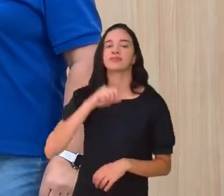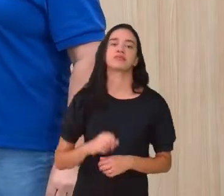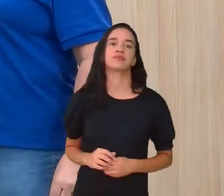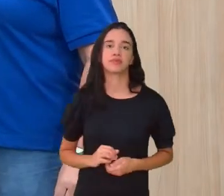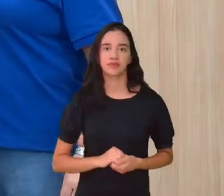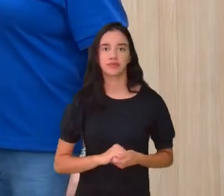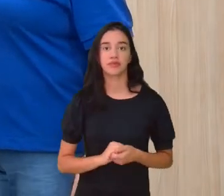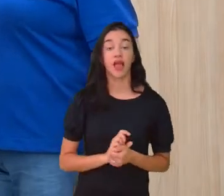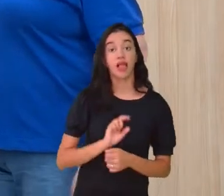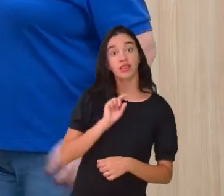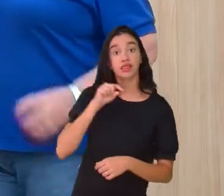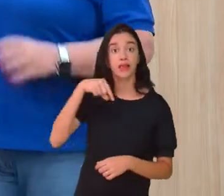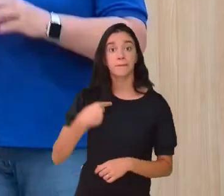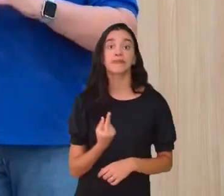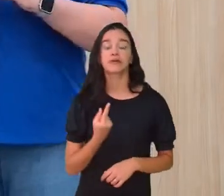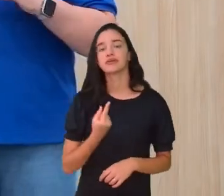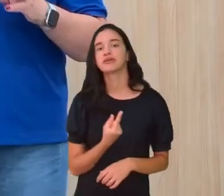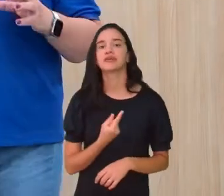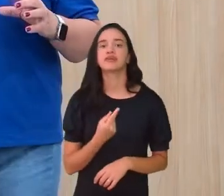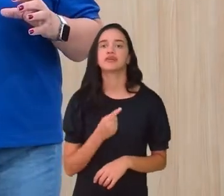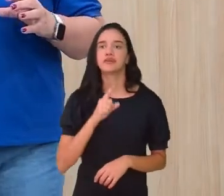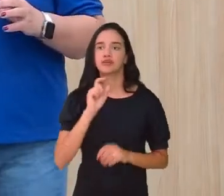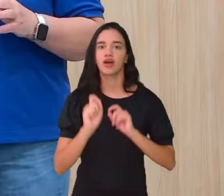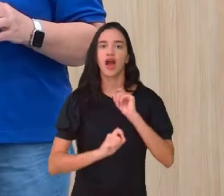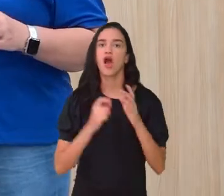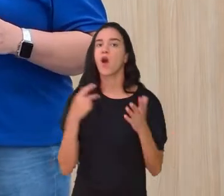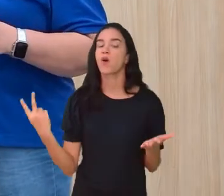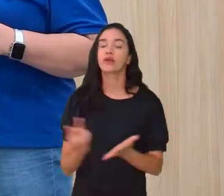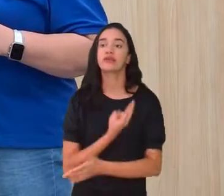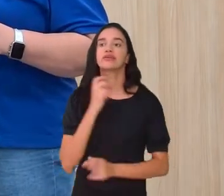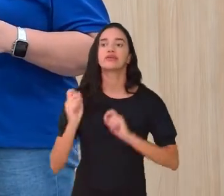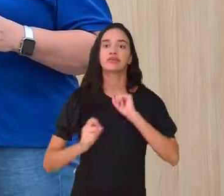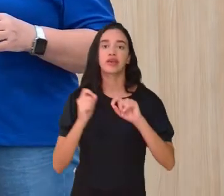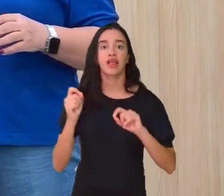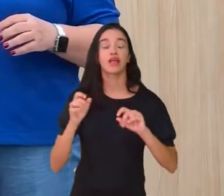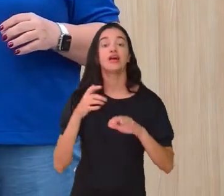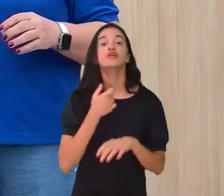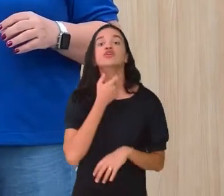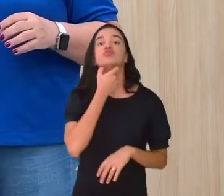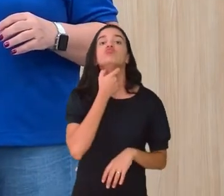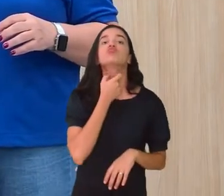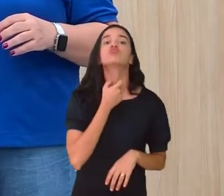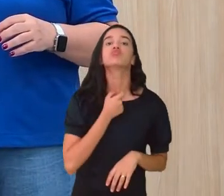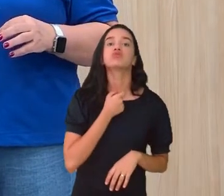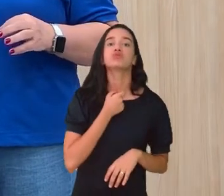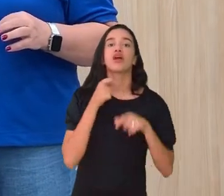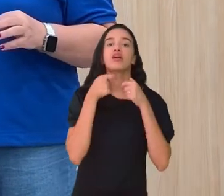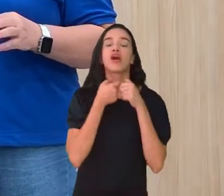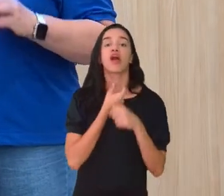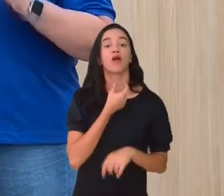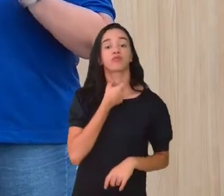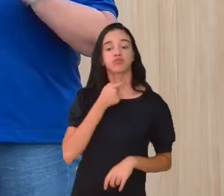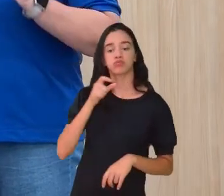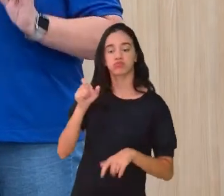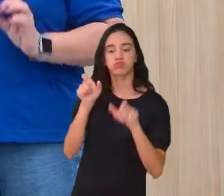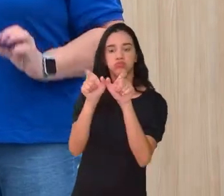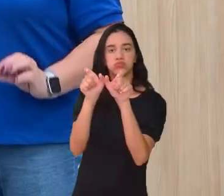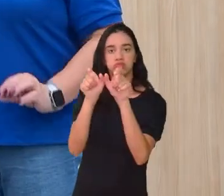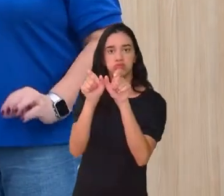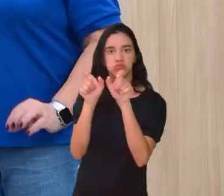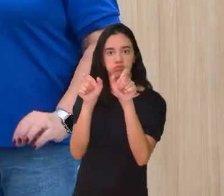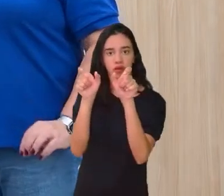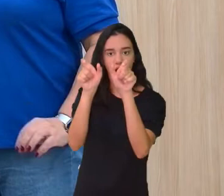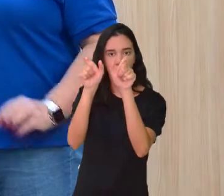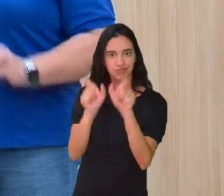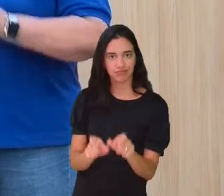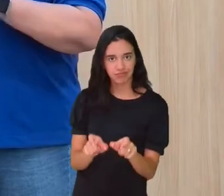boca. Depois, essa traqueia, ela se bifurca, ela divide em dois tubos, que são os brônquios. Também, continuando com o mesmo